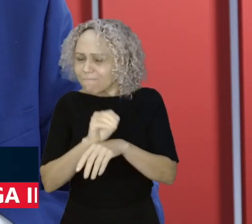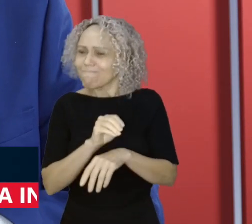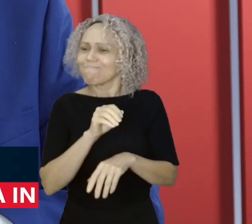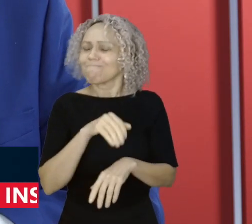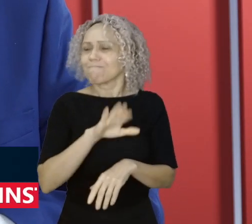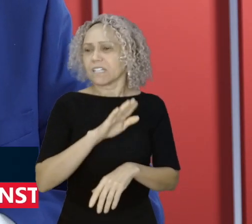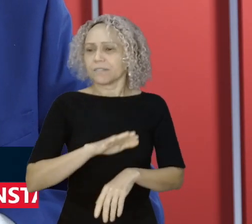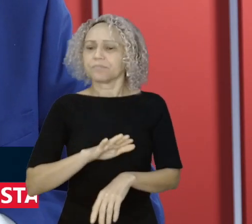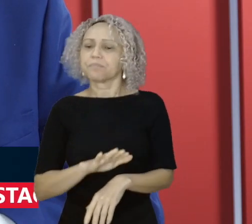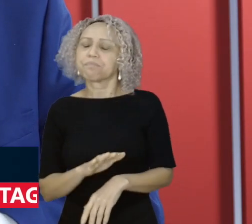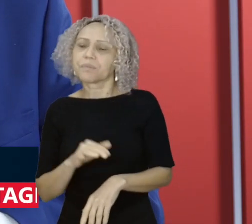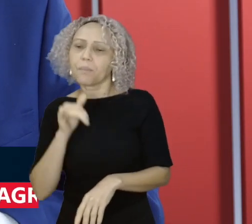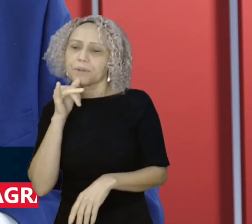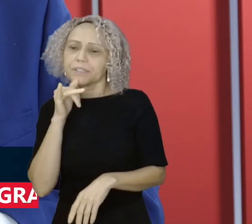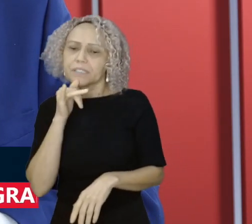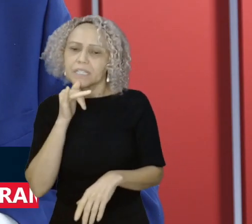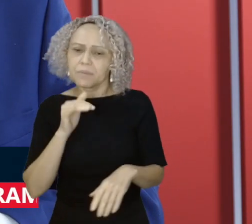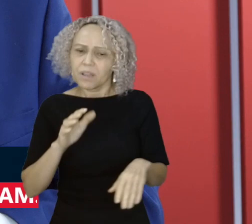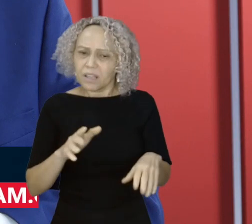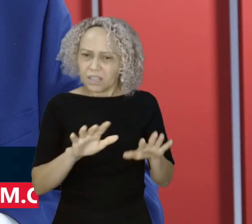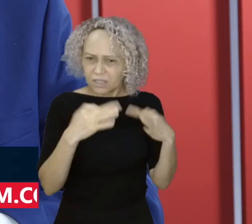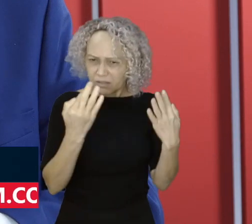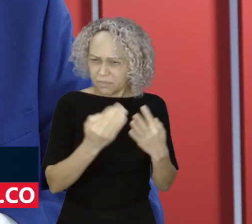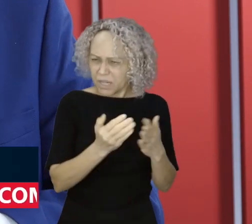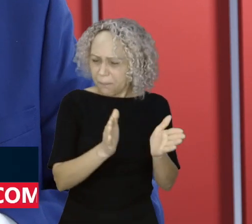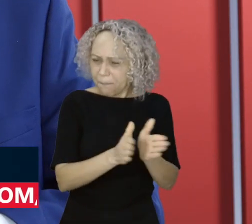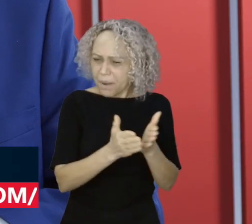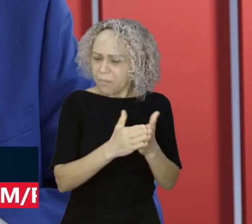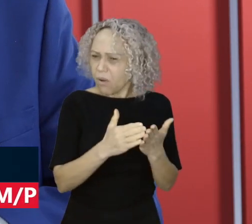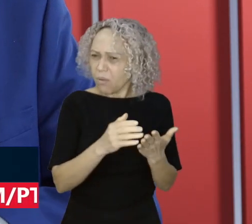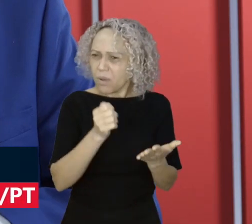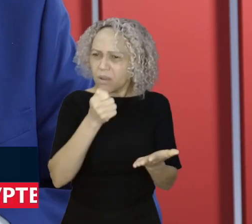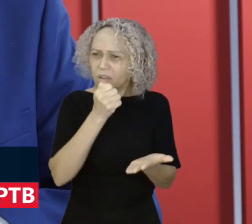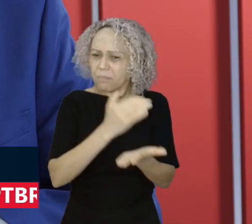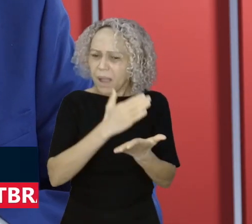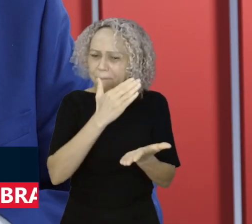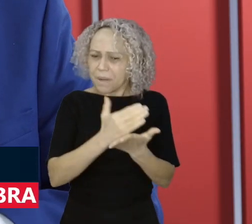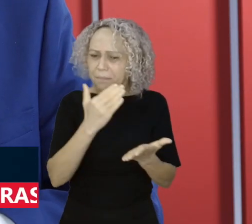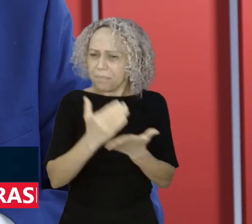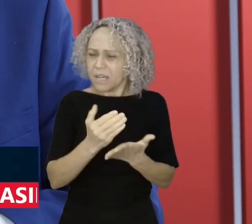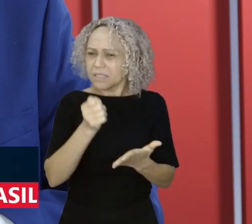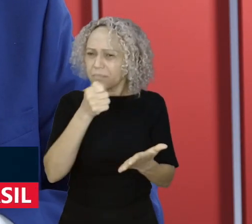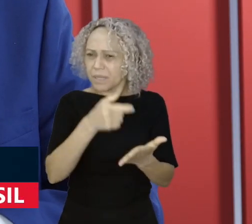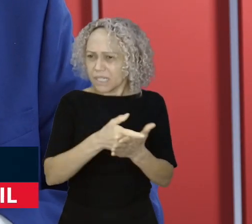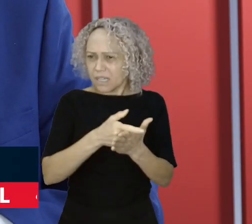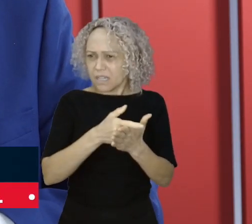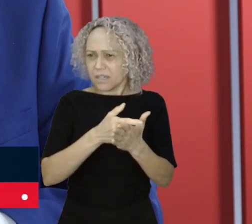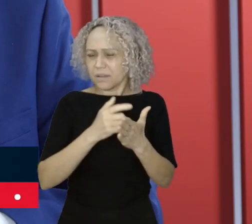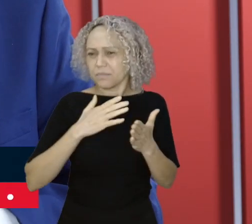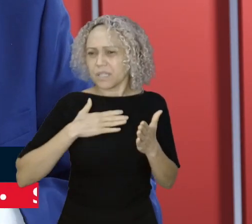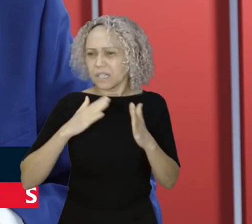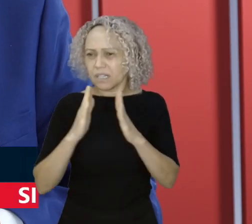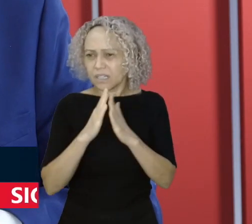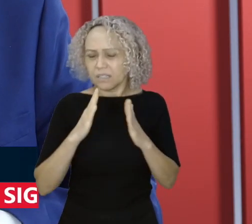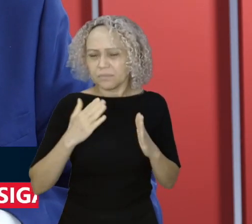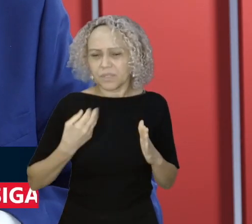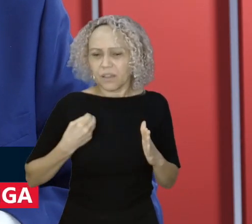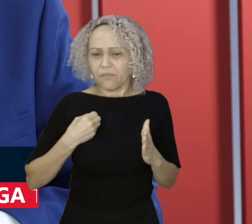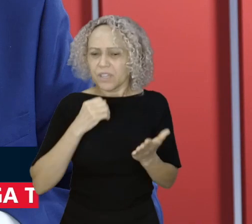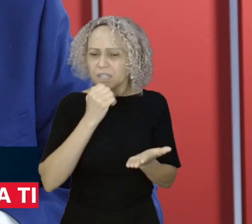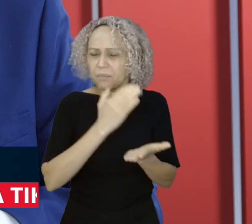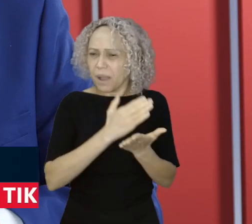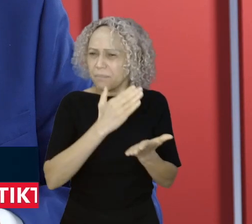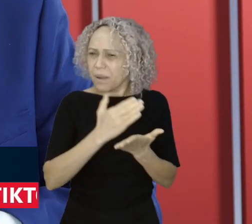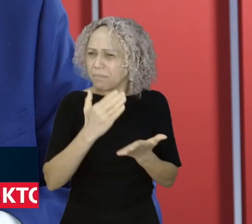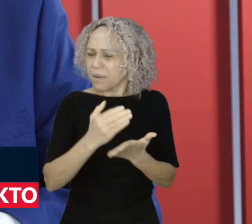de pagamento zero nas prestações do Minha Casa Minha Vida, mas existem outras faixas em que esse recurso aplicado, né, pelo